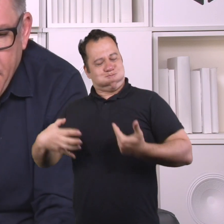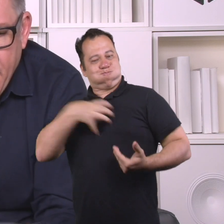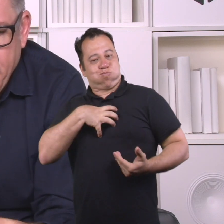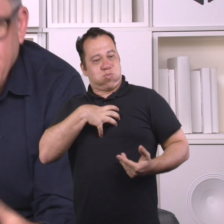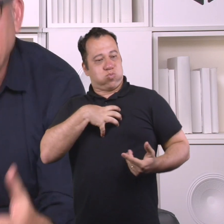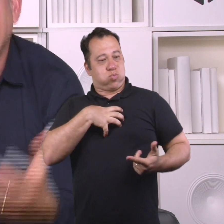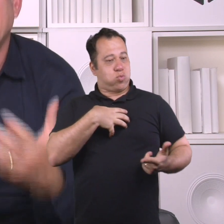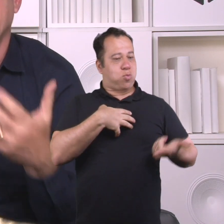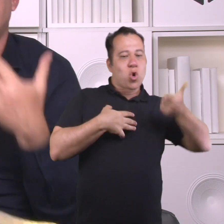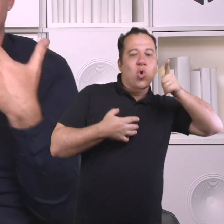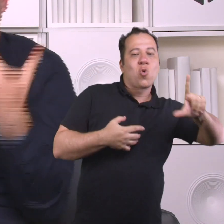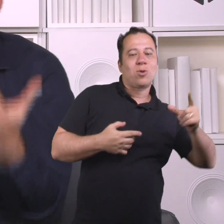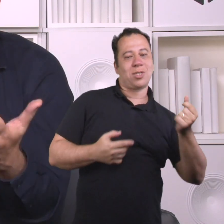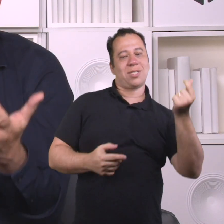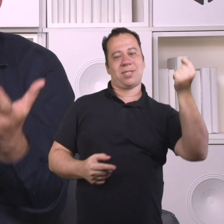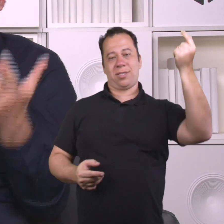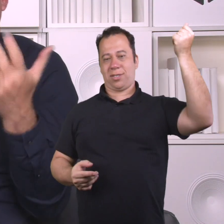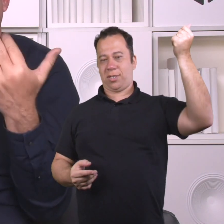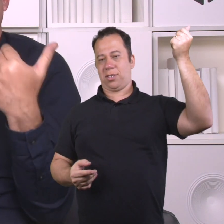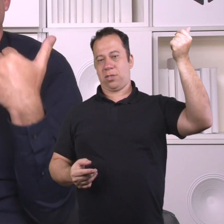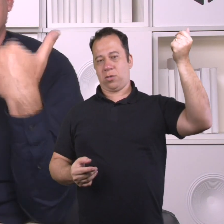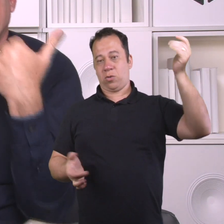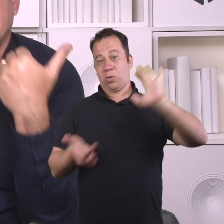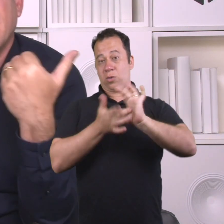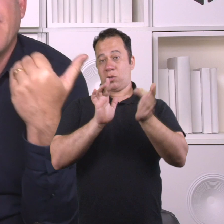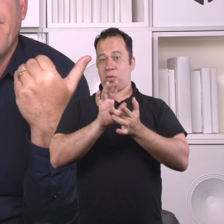acontecer? Pessoas que perdem